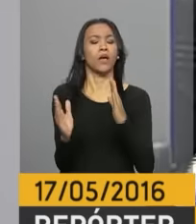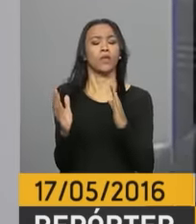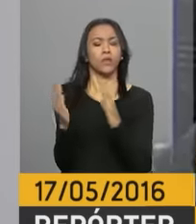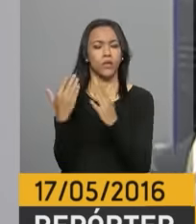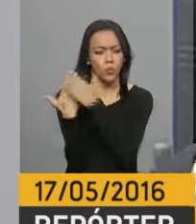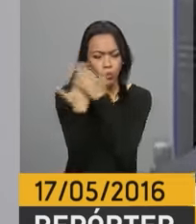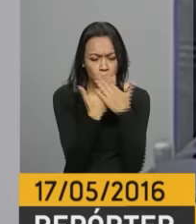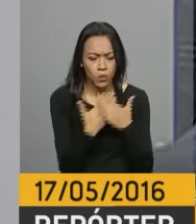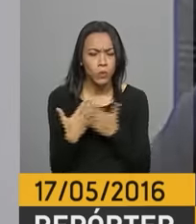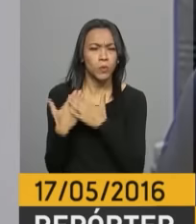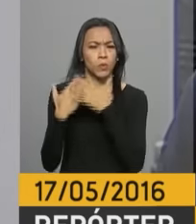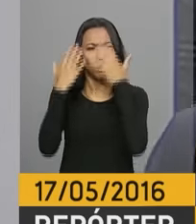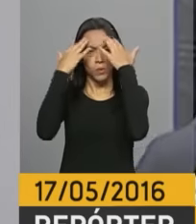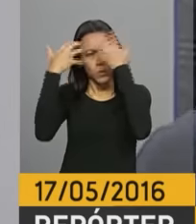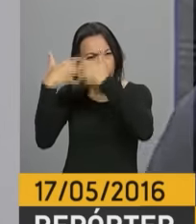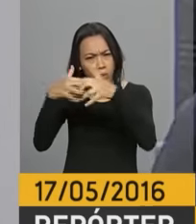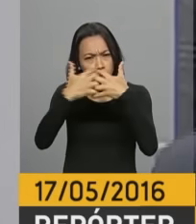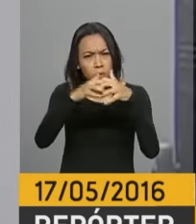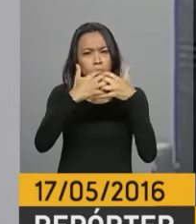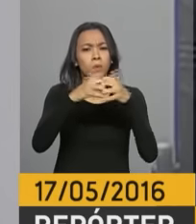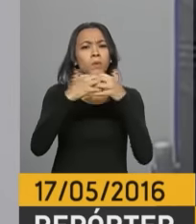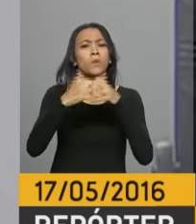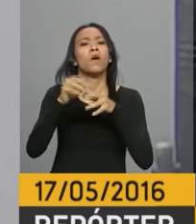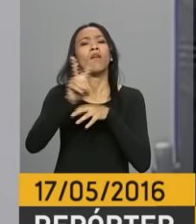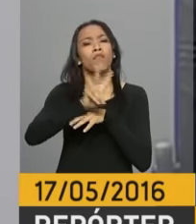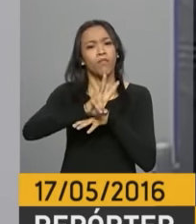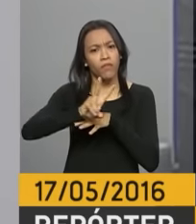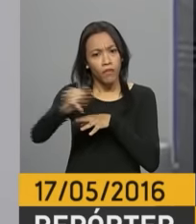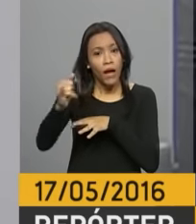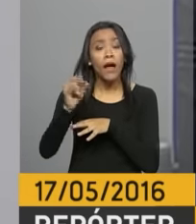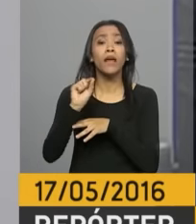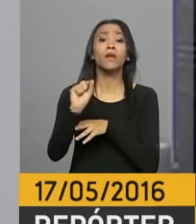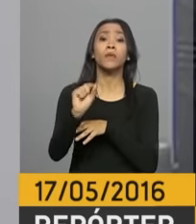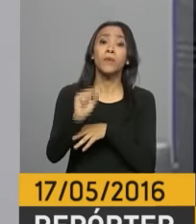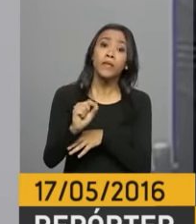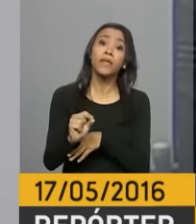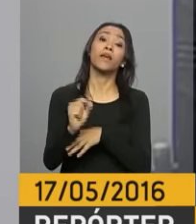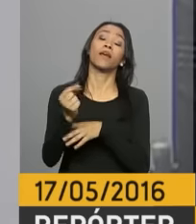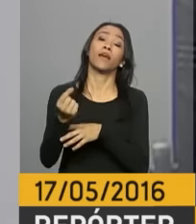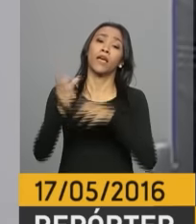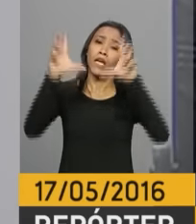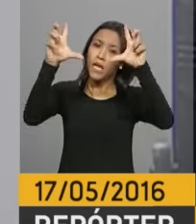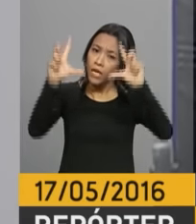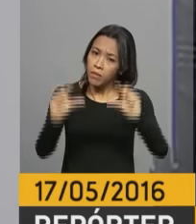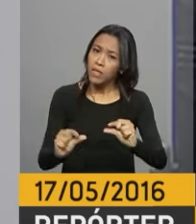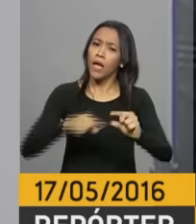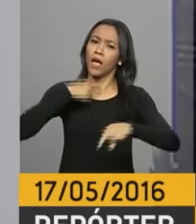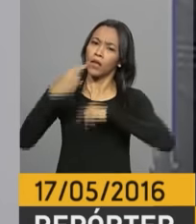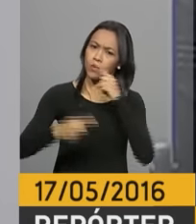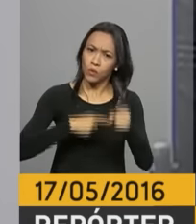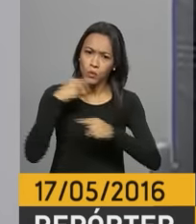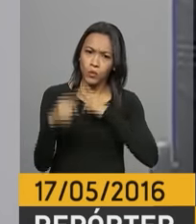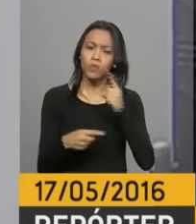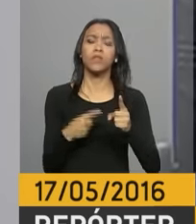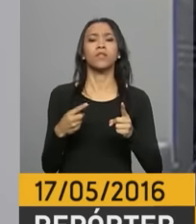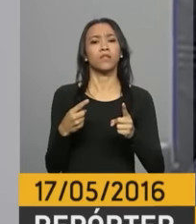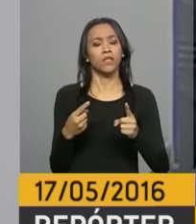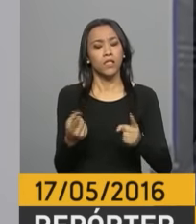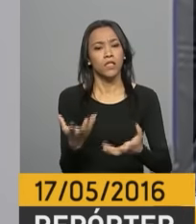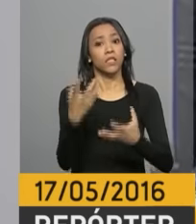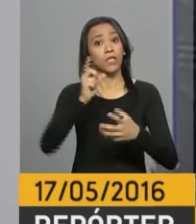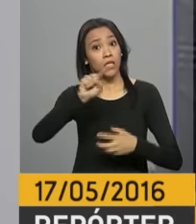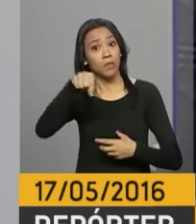forem avançando, certamente também vai eliminar uma parte das incertezas e vai aumentar a confiança. Em